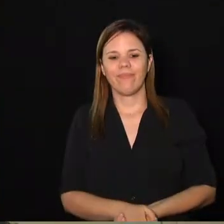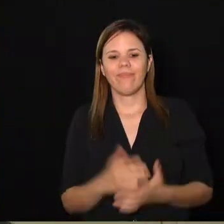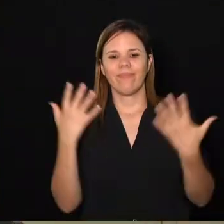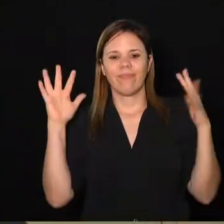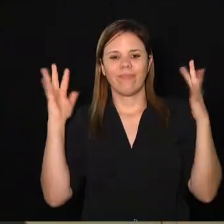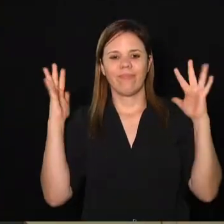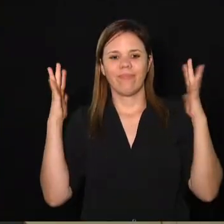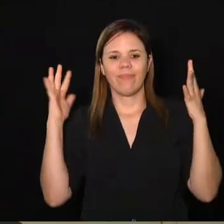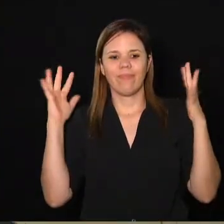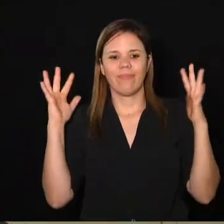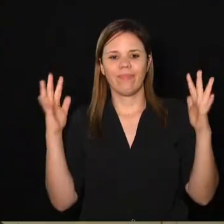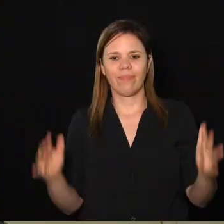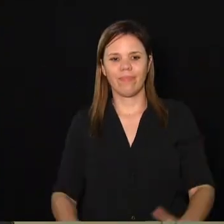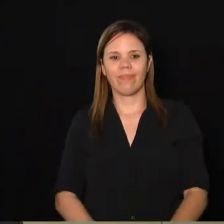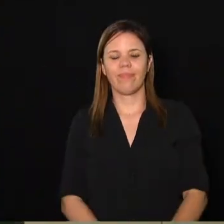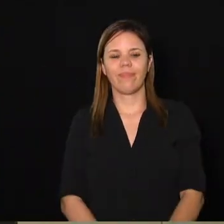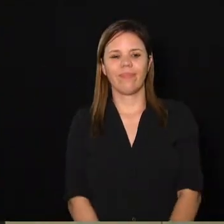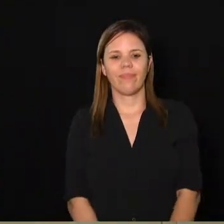Aplausos